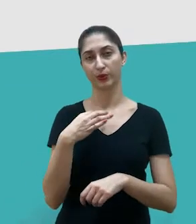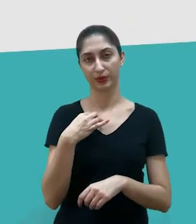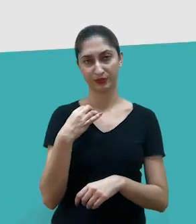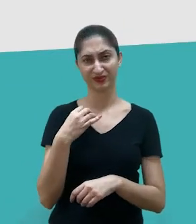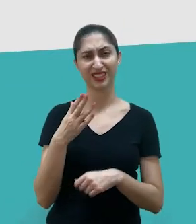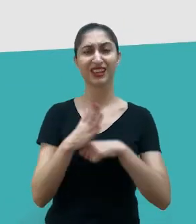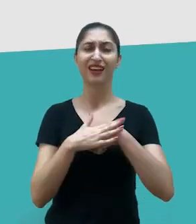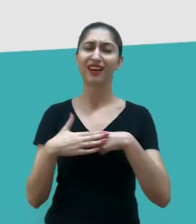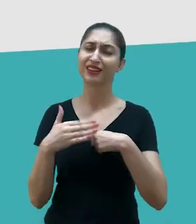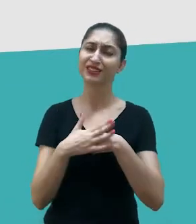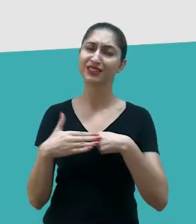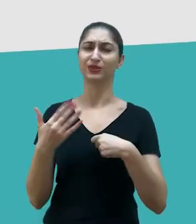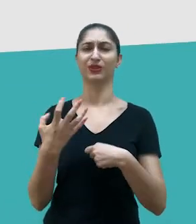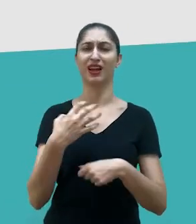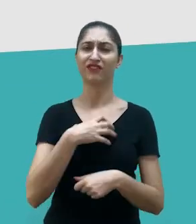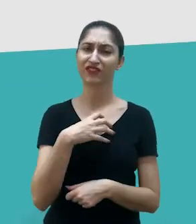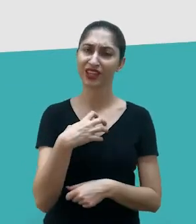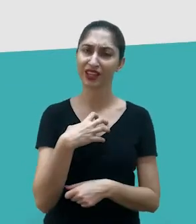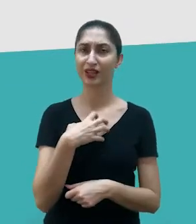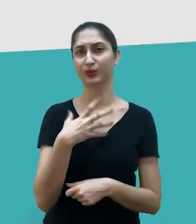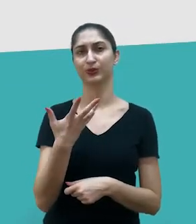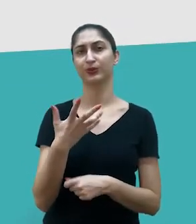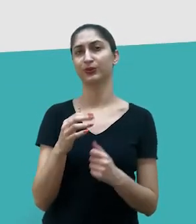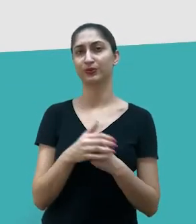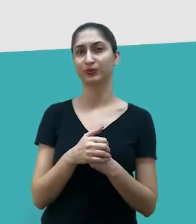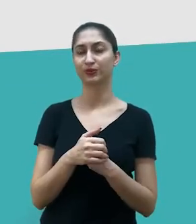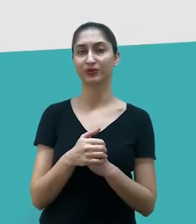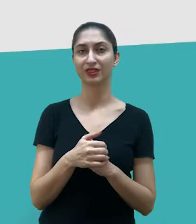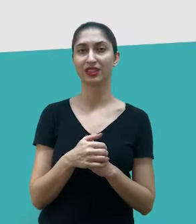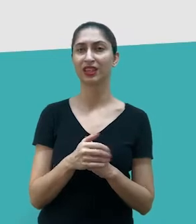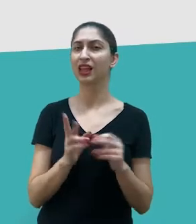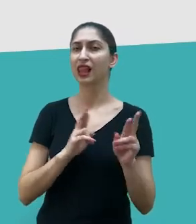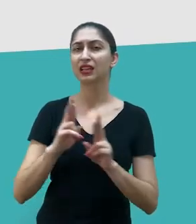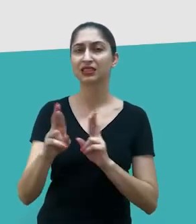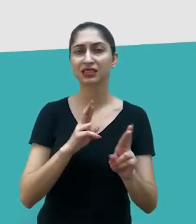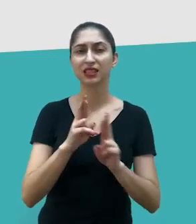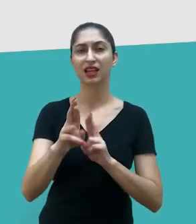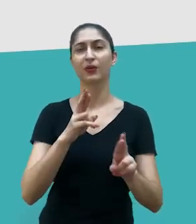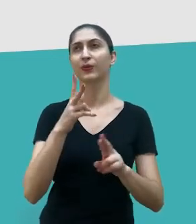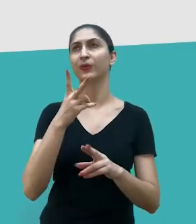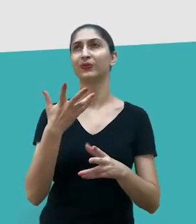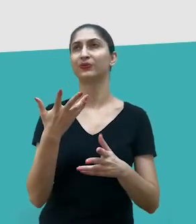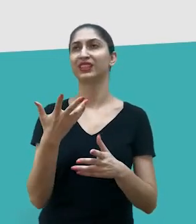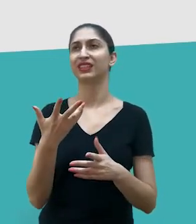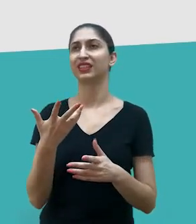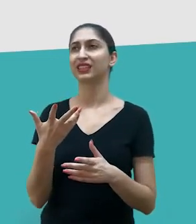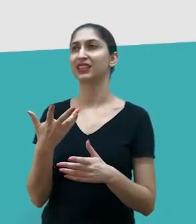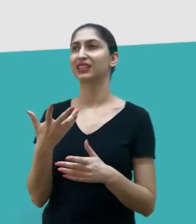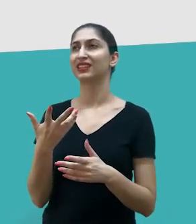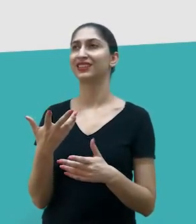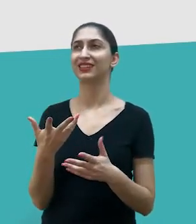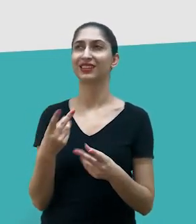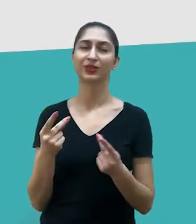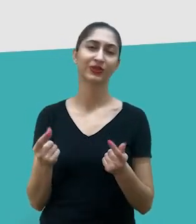com carinho, com afeto, se relacione com ela, seja aquela pessoa que tem uma